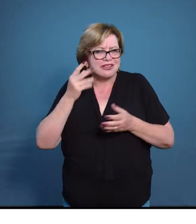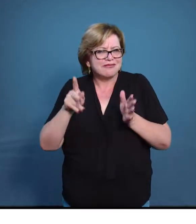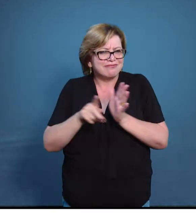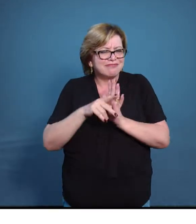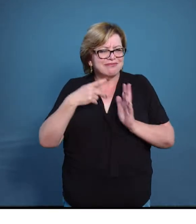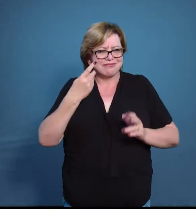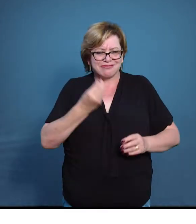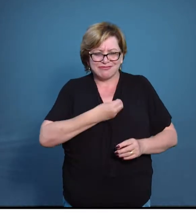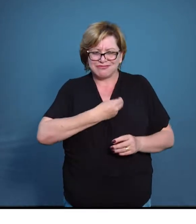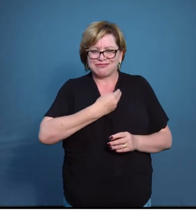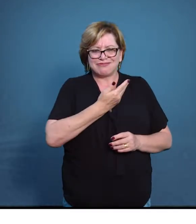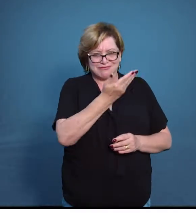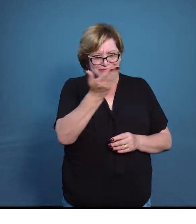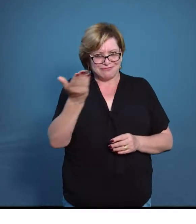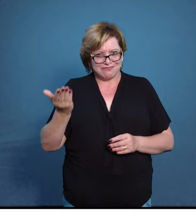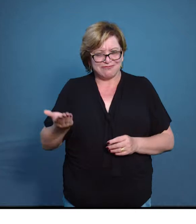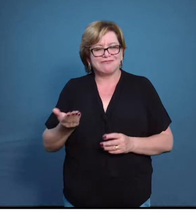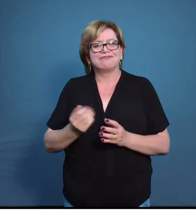já teve?